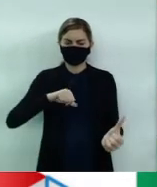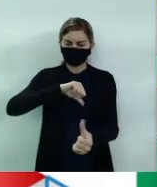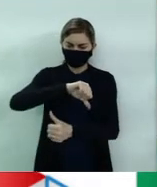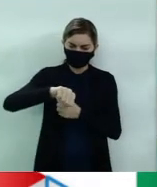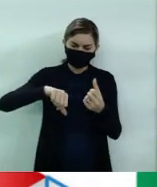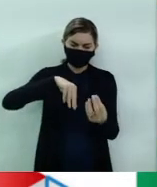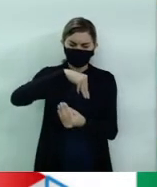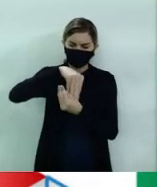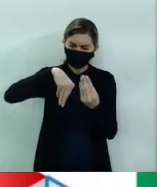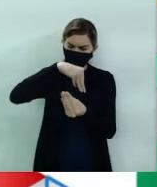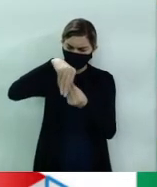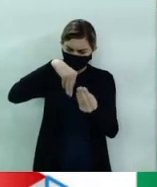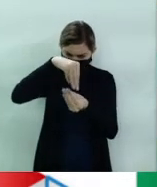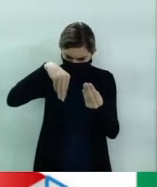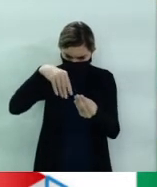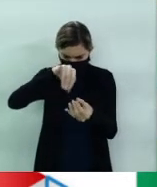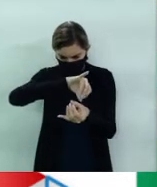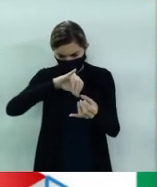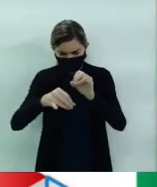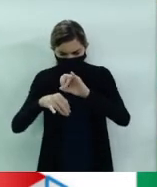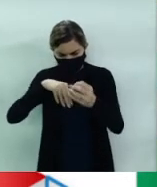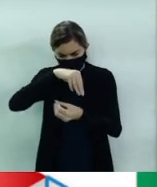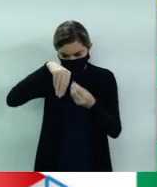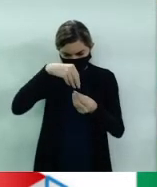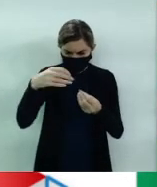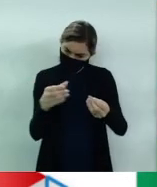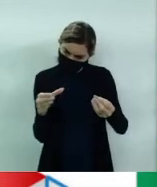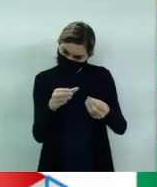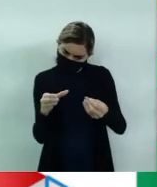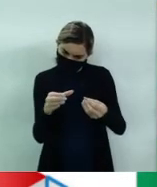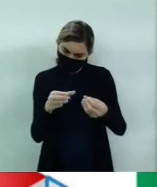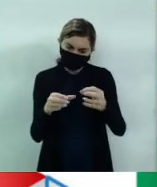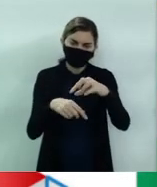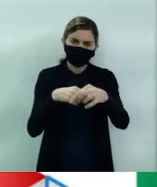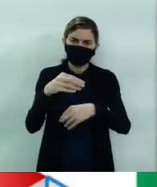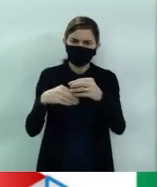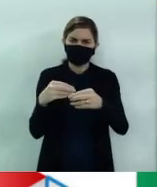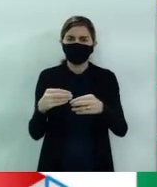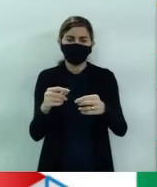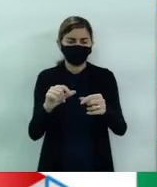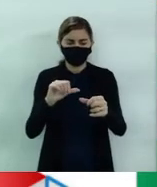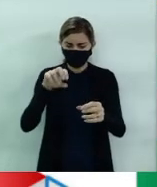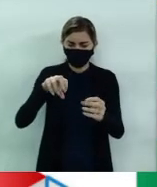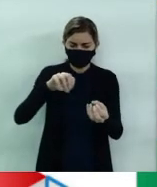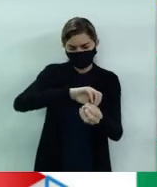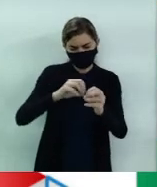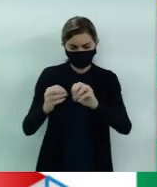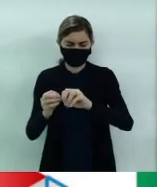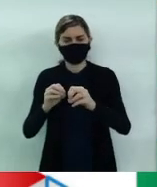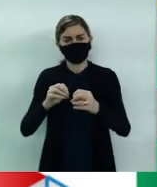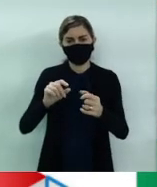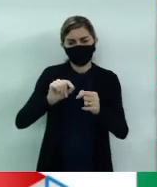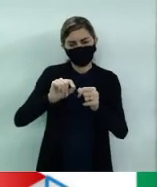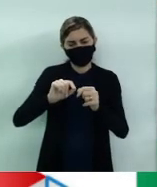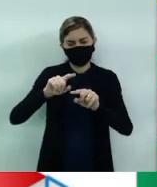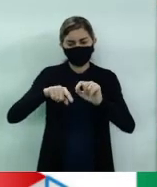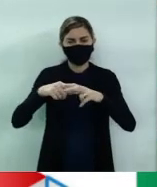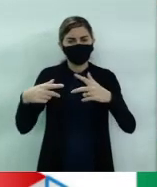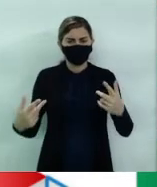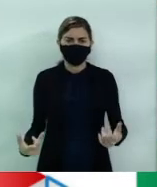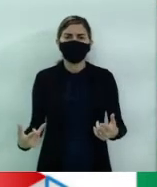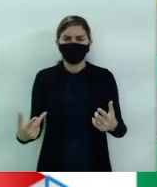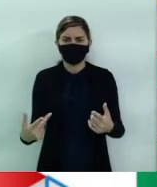uma transformação química, ou seja, reagentes são transformados em produtos